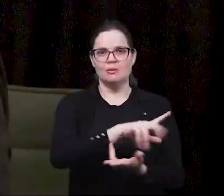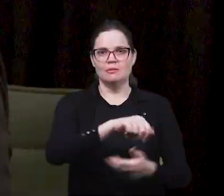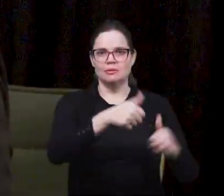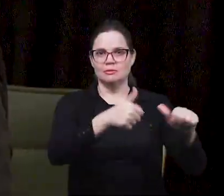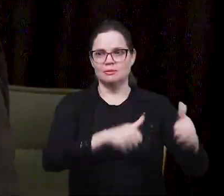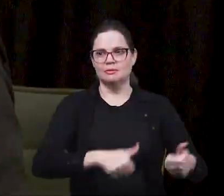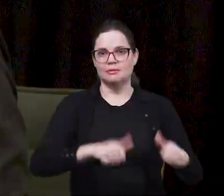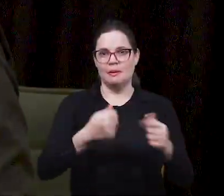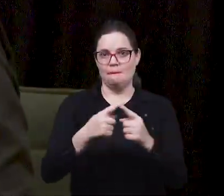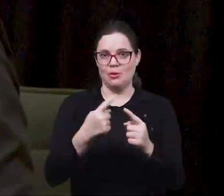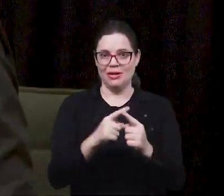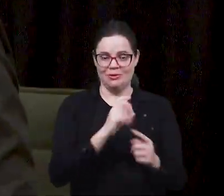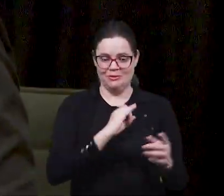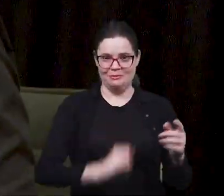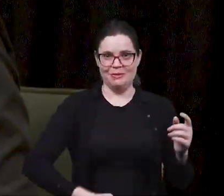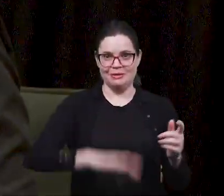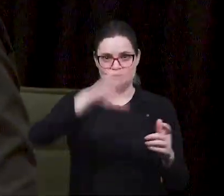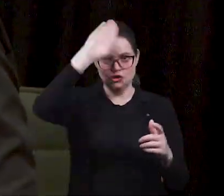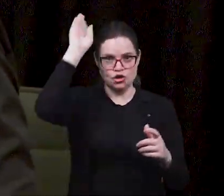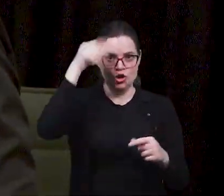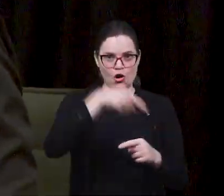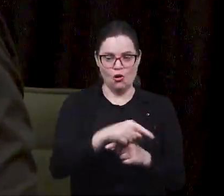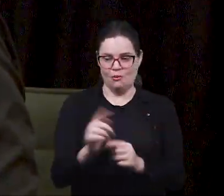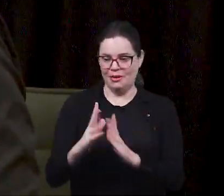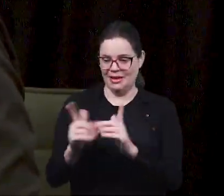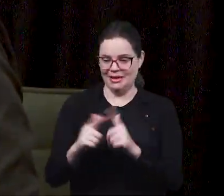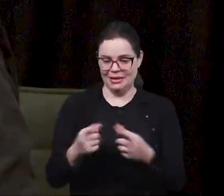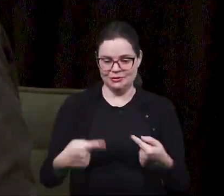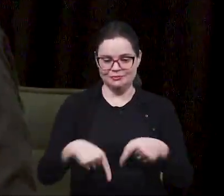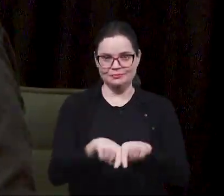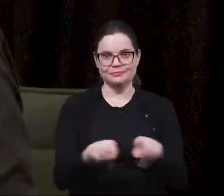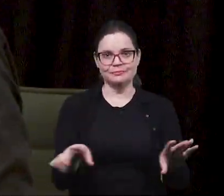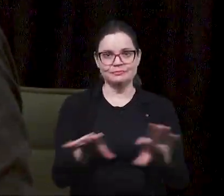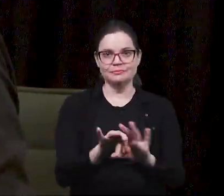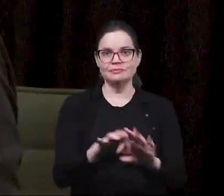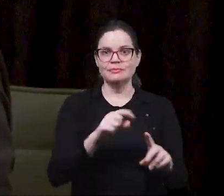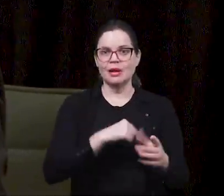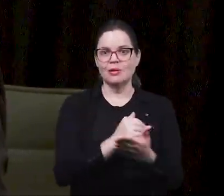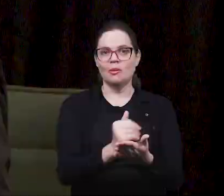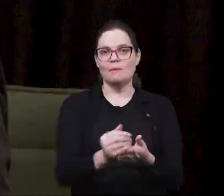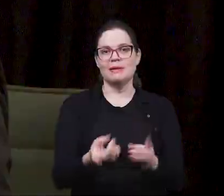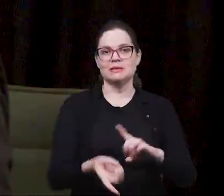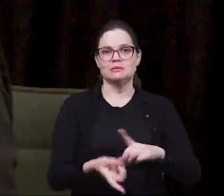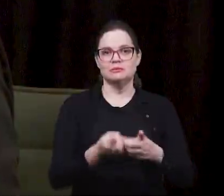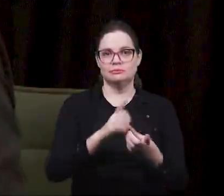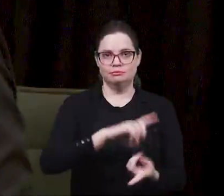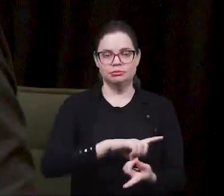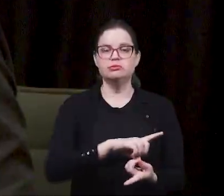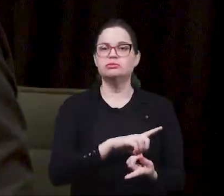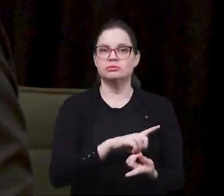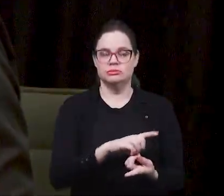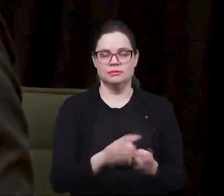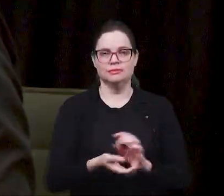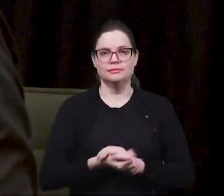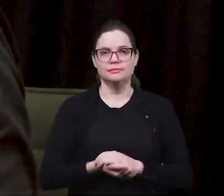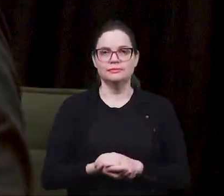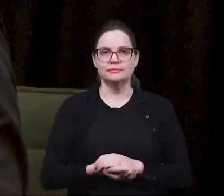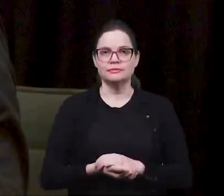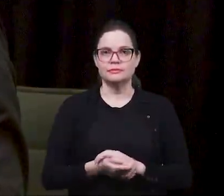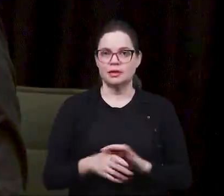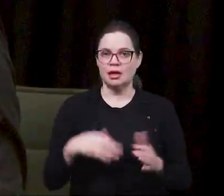com a Igreja e existe também muito de uma fusão de valores. E é o que ocorre nos dias de hoje.